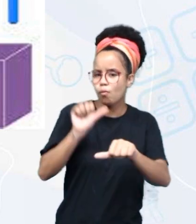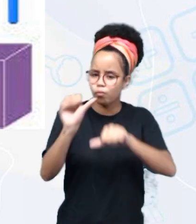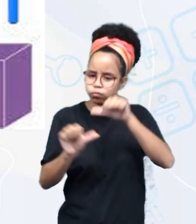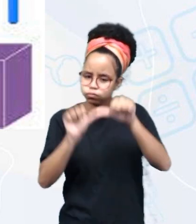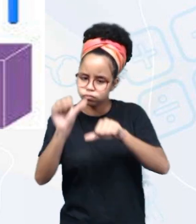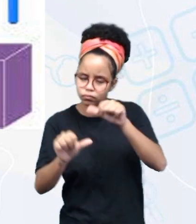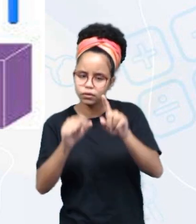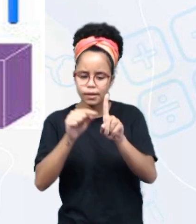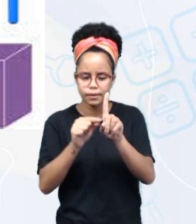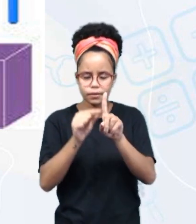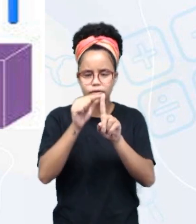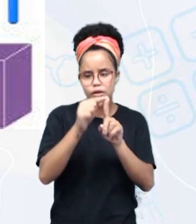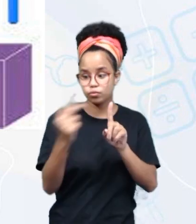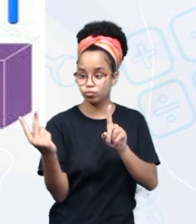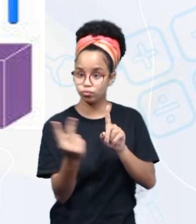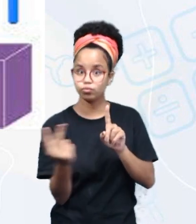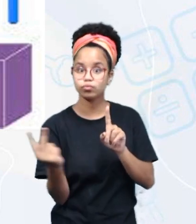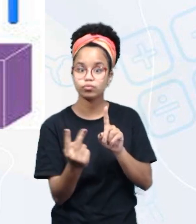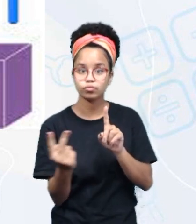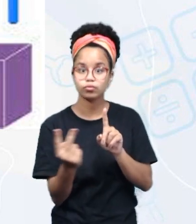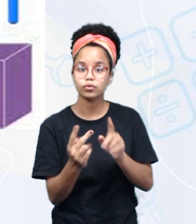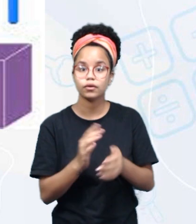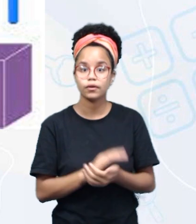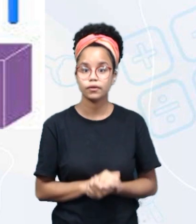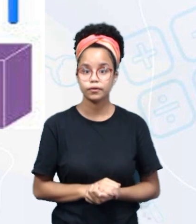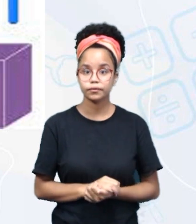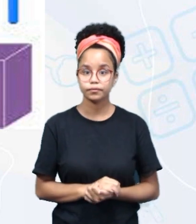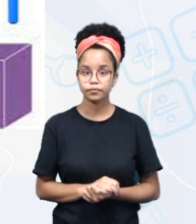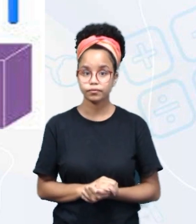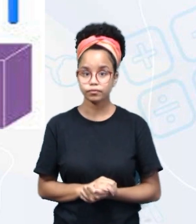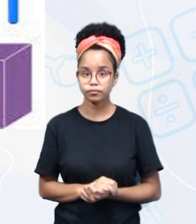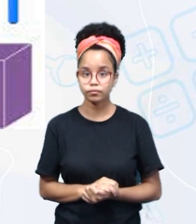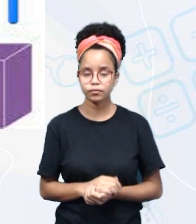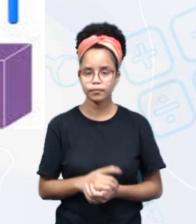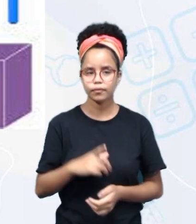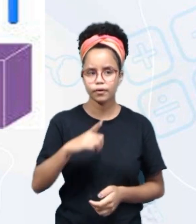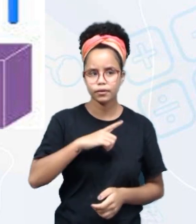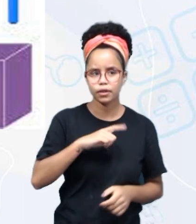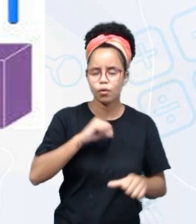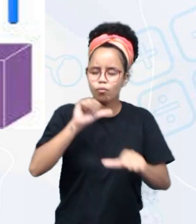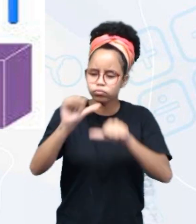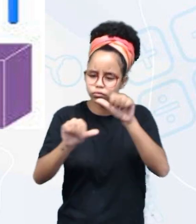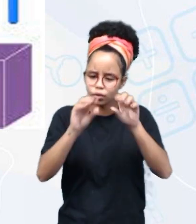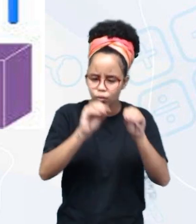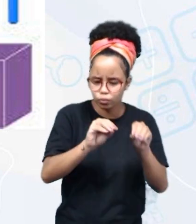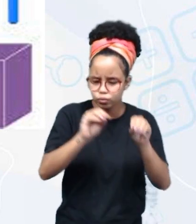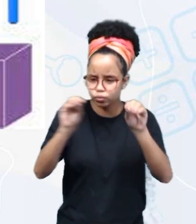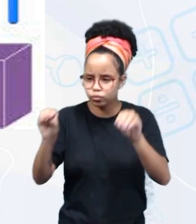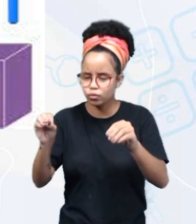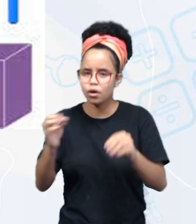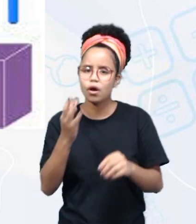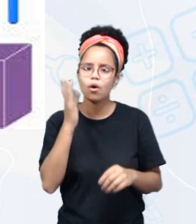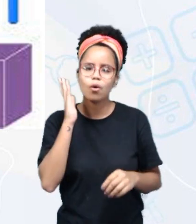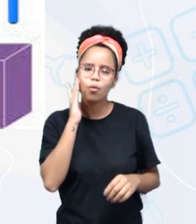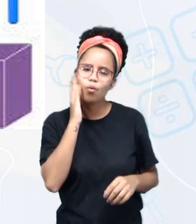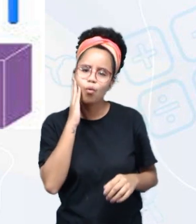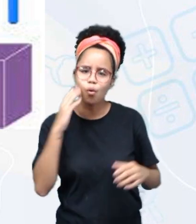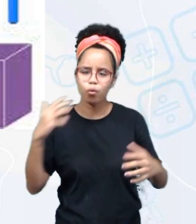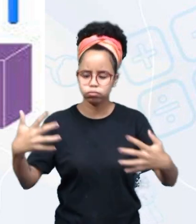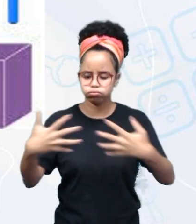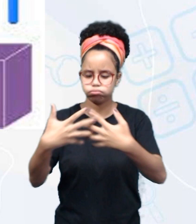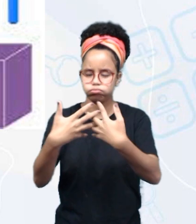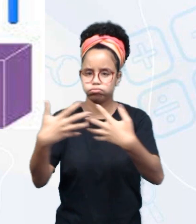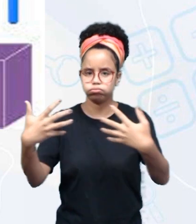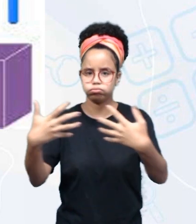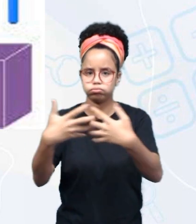mudança de temperatura nesses dois objetos. A gente está vendo que tá ocorrendo uma mudança entre as cores, até que